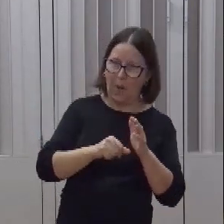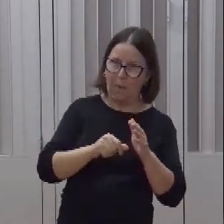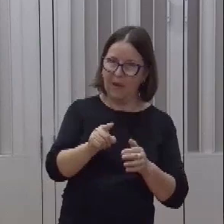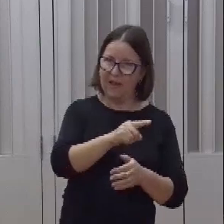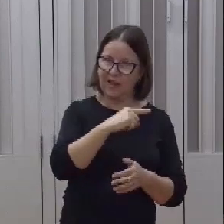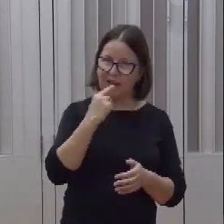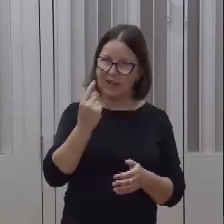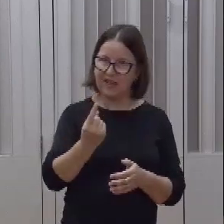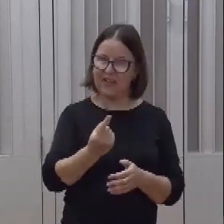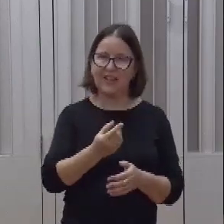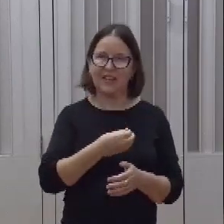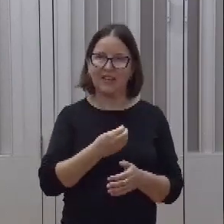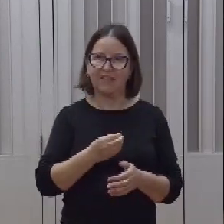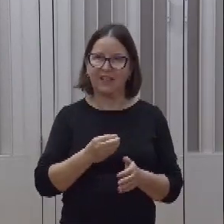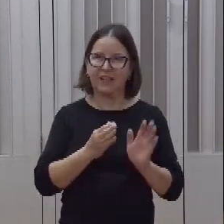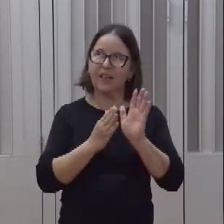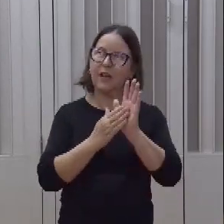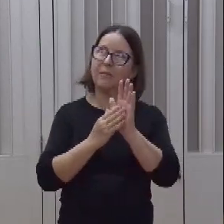embora.